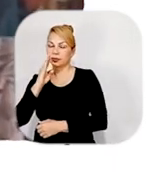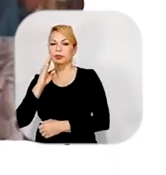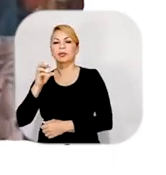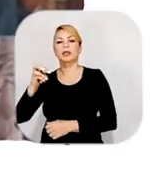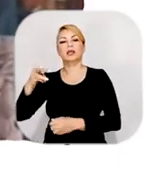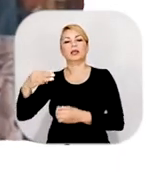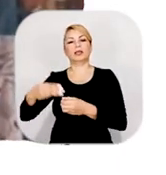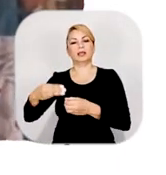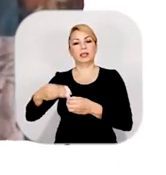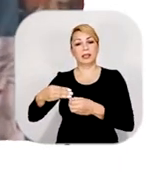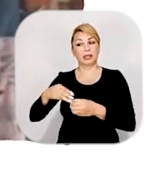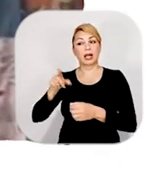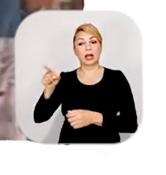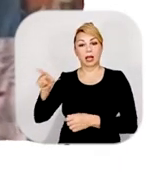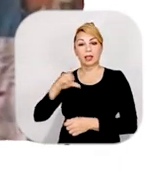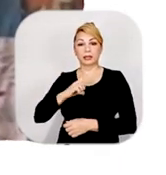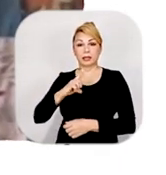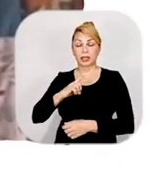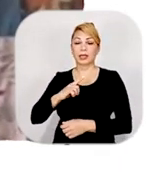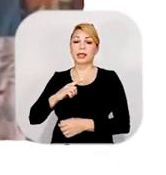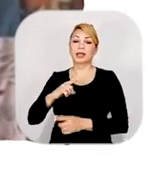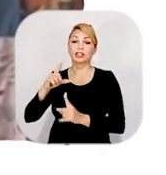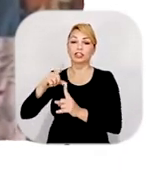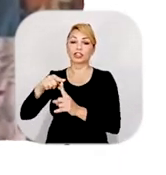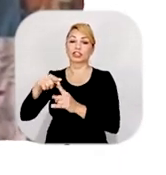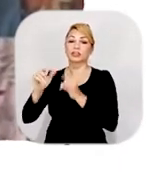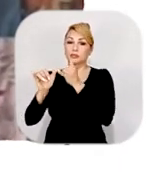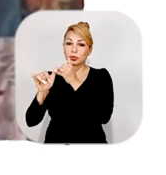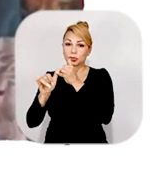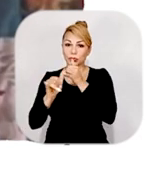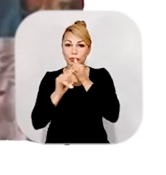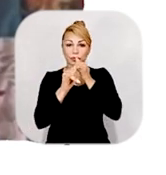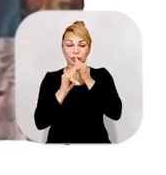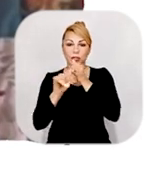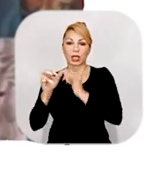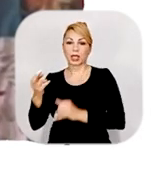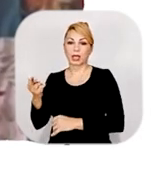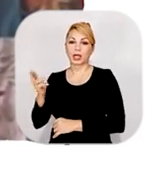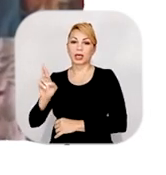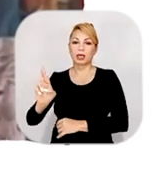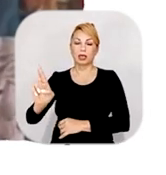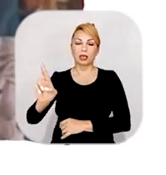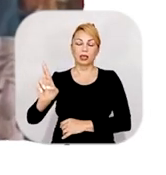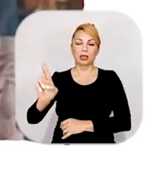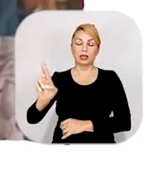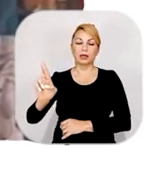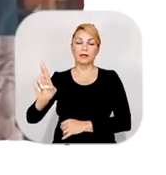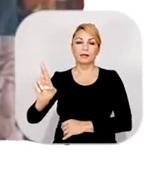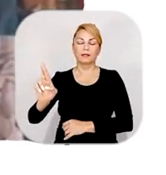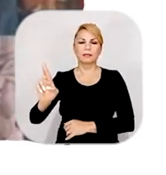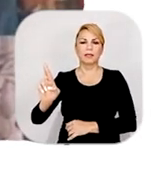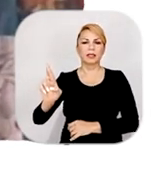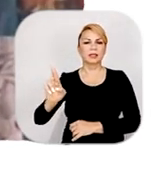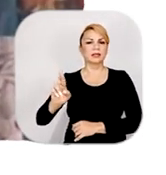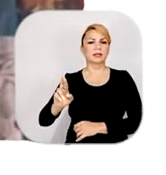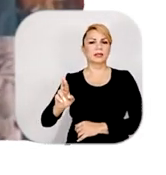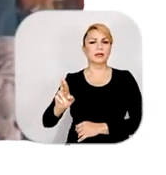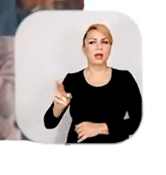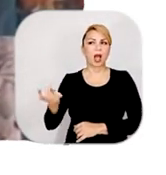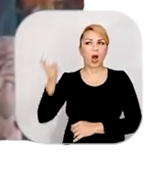tem estilos de flauta que representam fala, né?